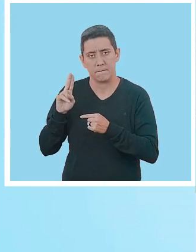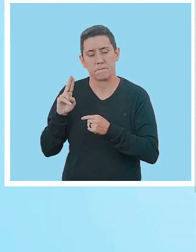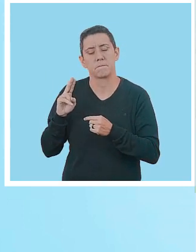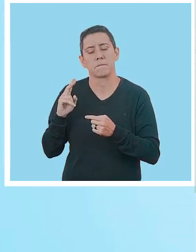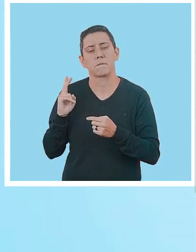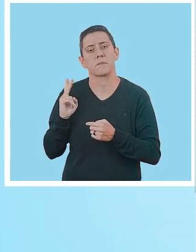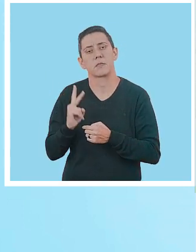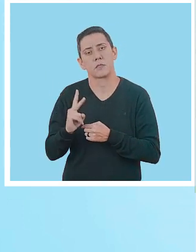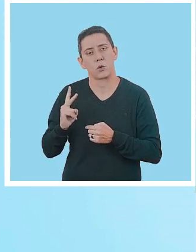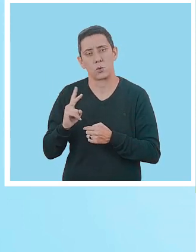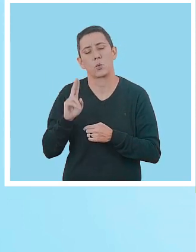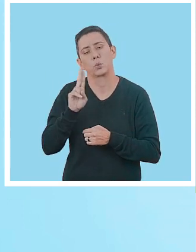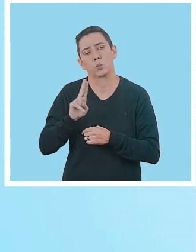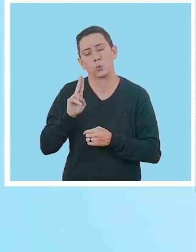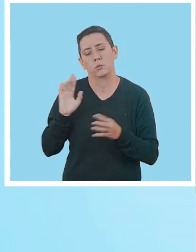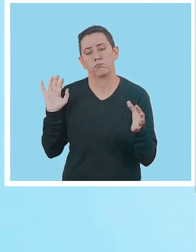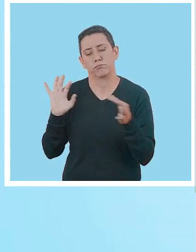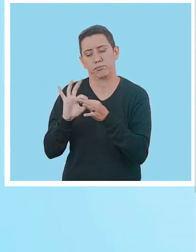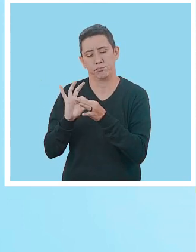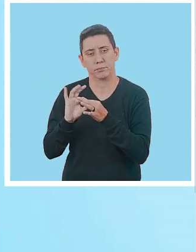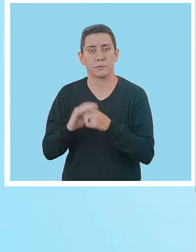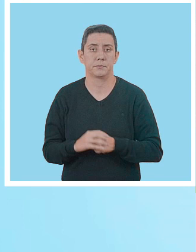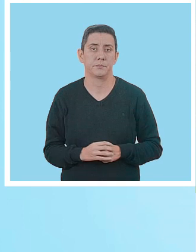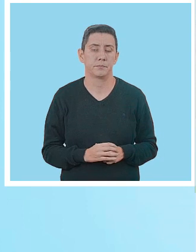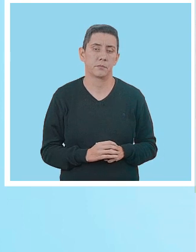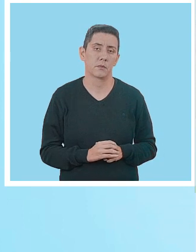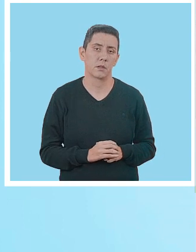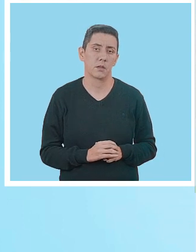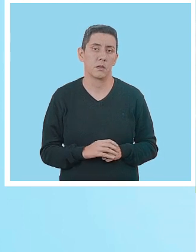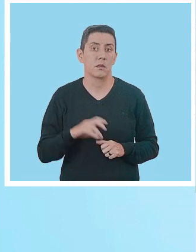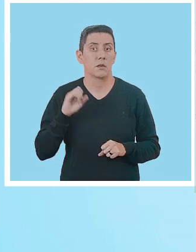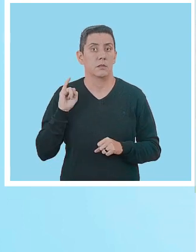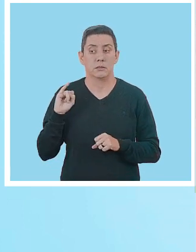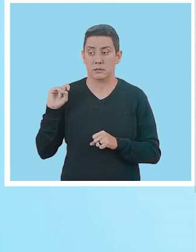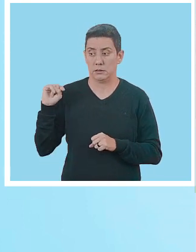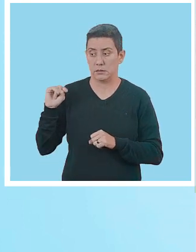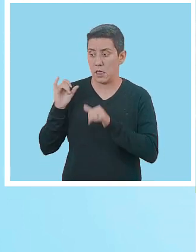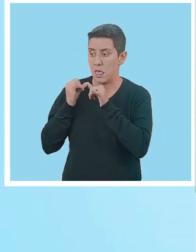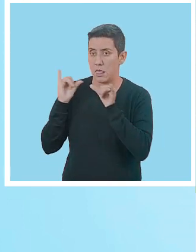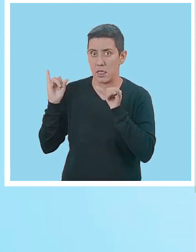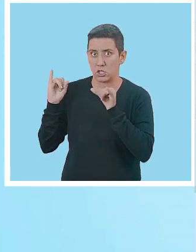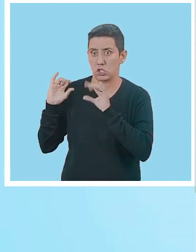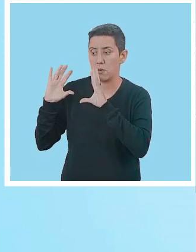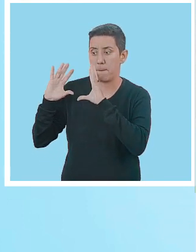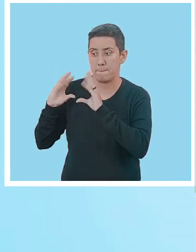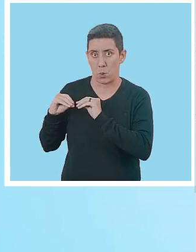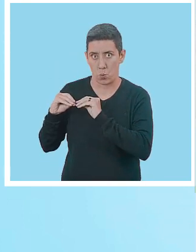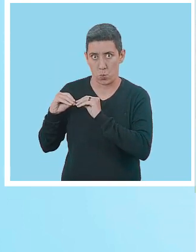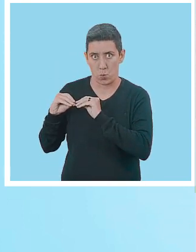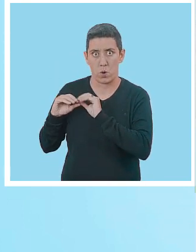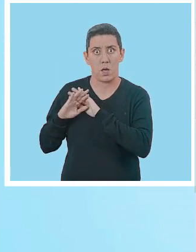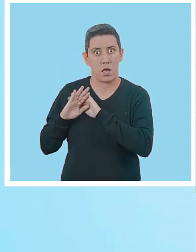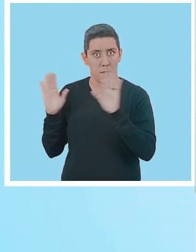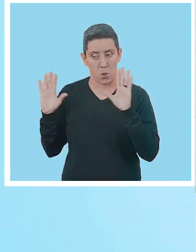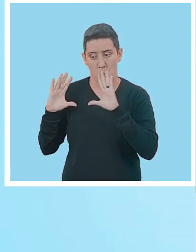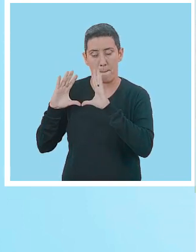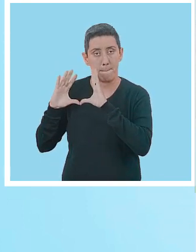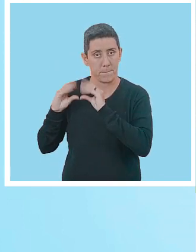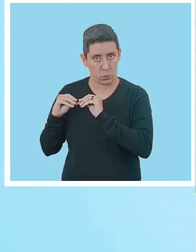estão sendo alimentadas quando a rede cair né quando não tiver mais energia da rede